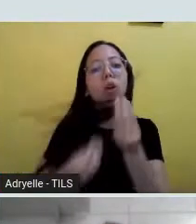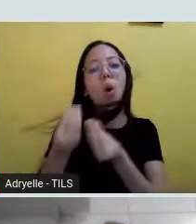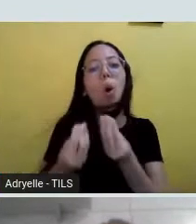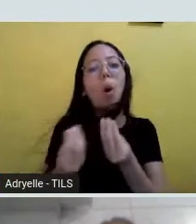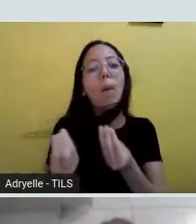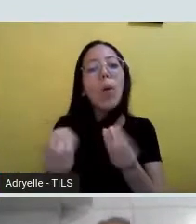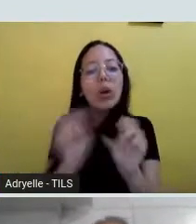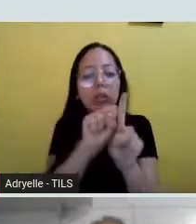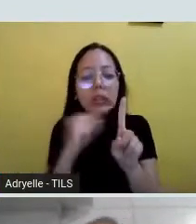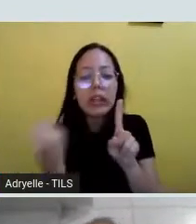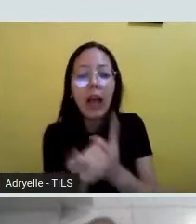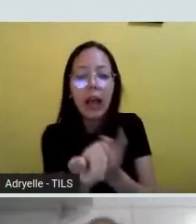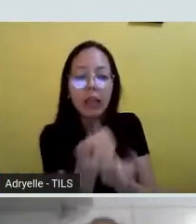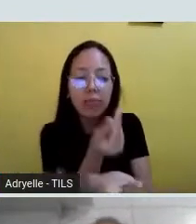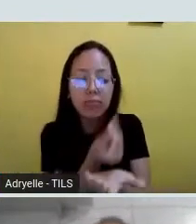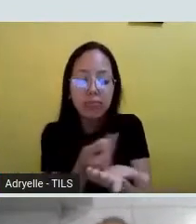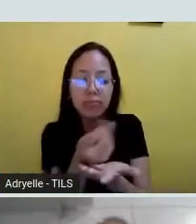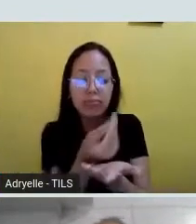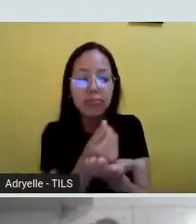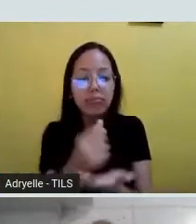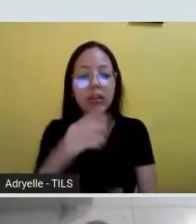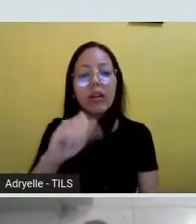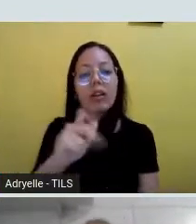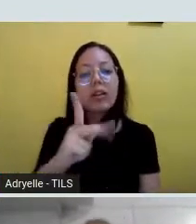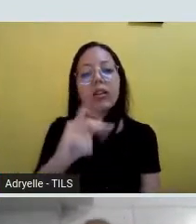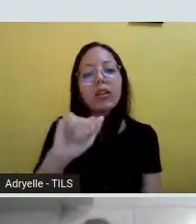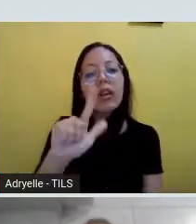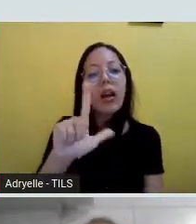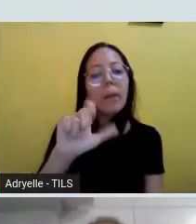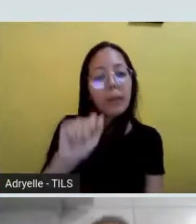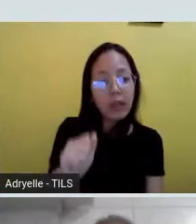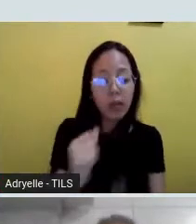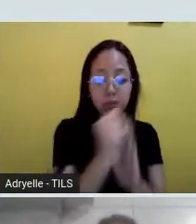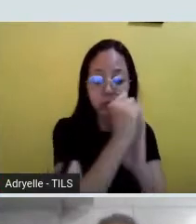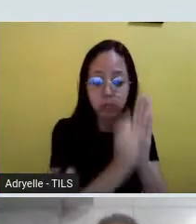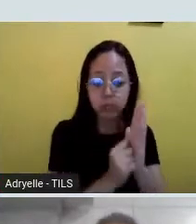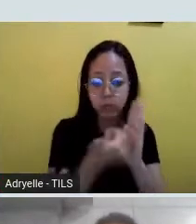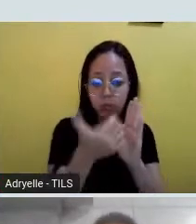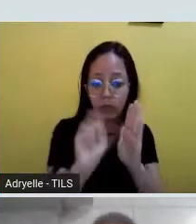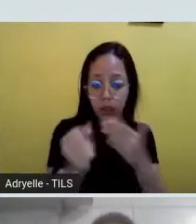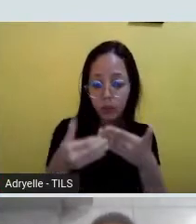capitalista. E aí, a partir do século XVIII,